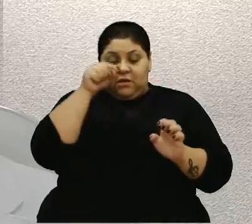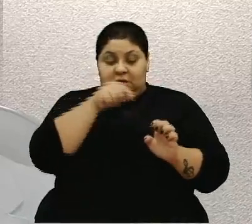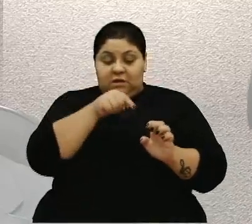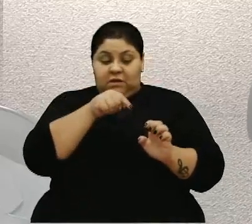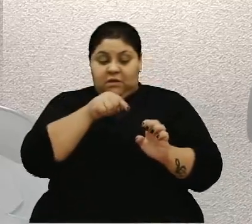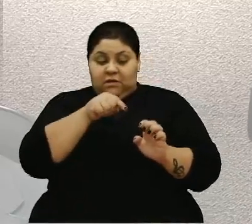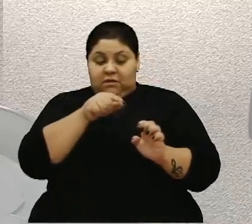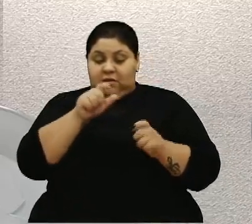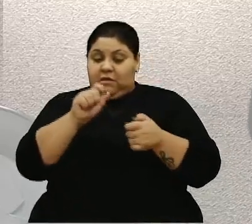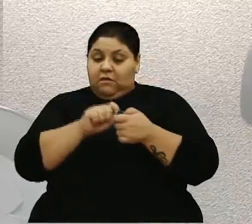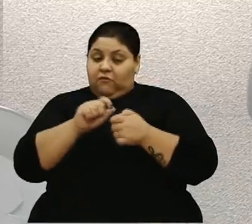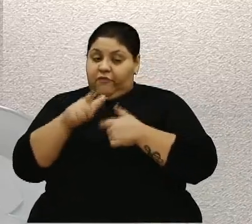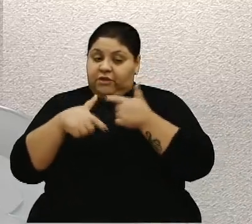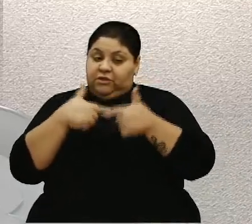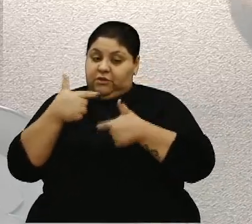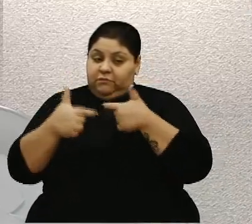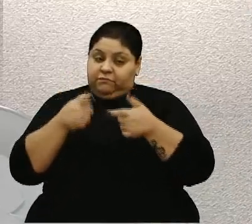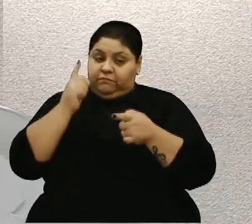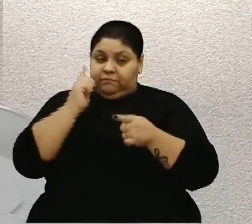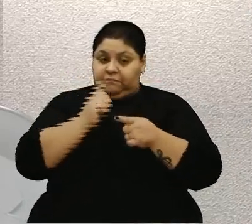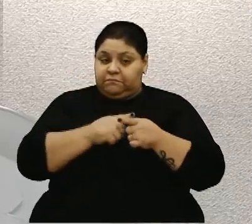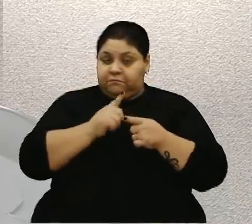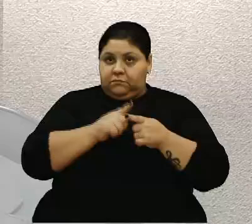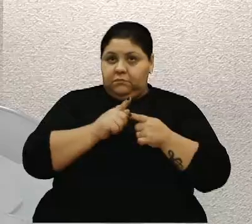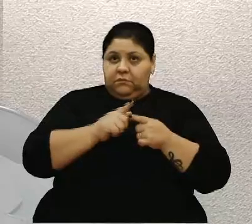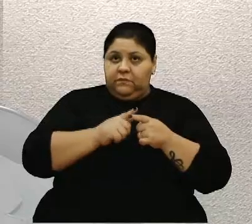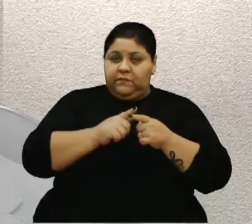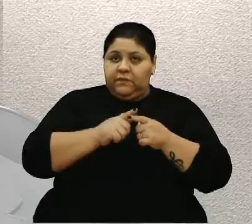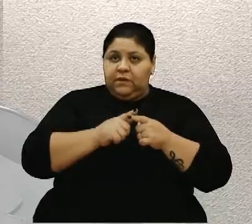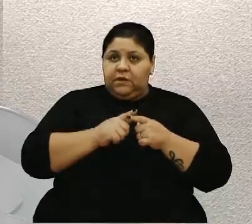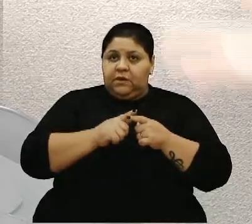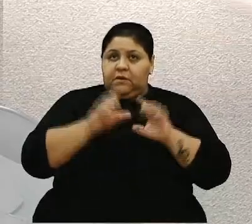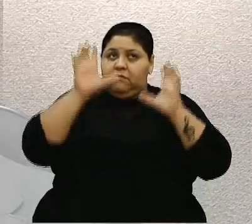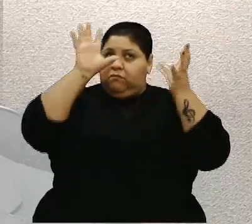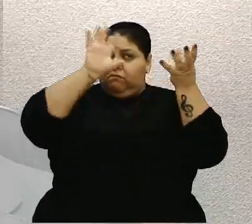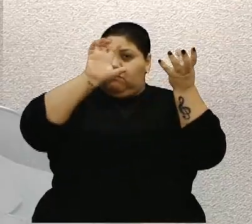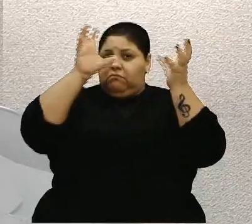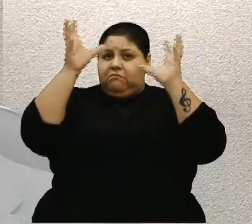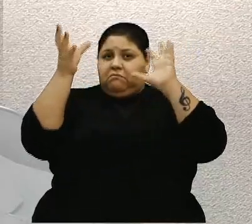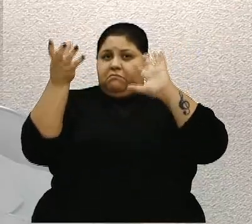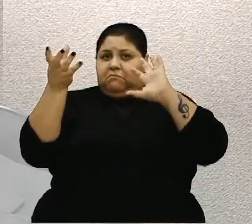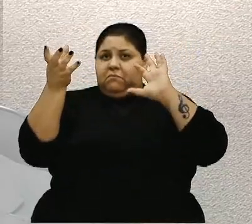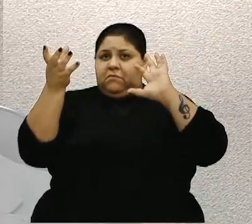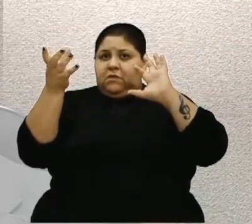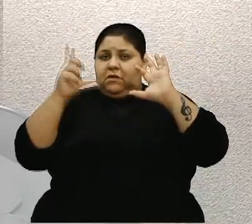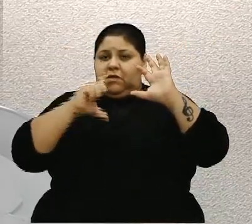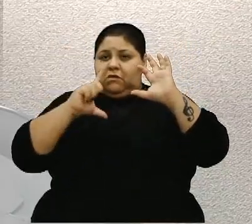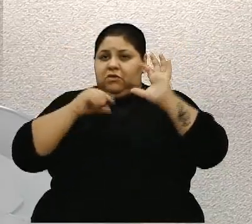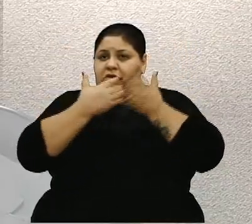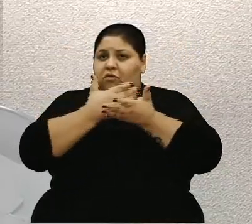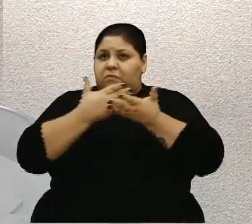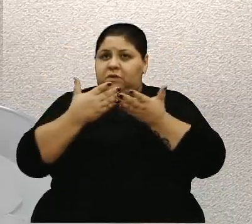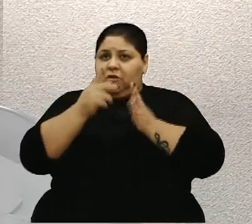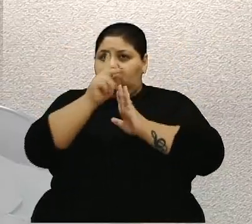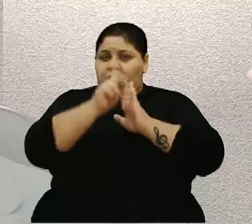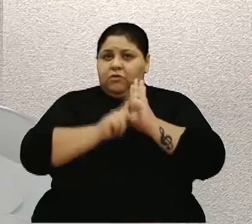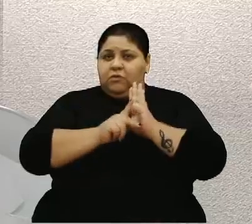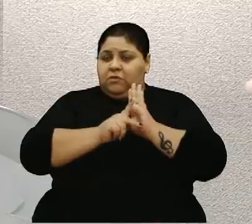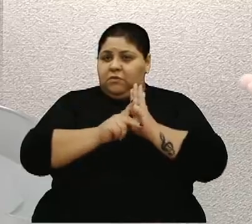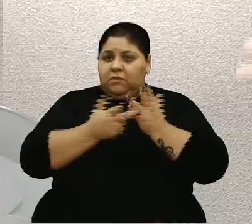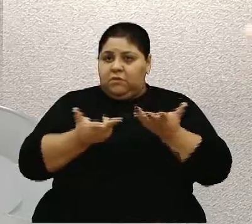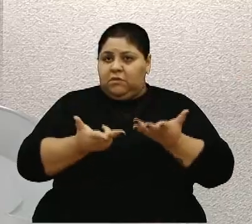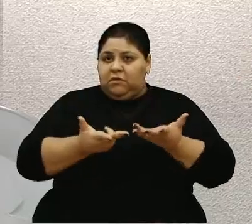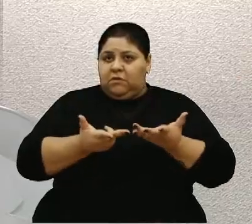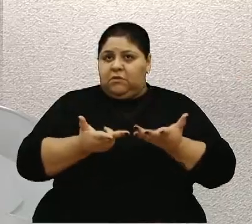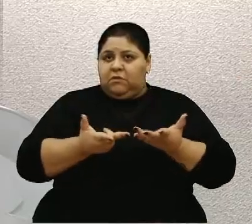prestou serviço por questões naturais, não teria nem que vir um projeto desse para cá. Isso, para mim,